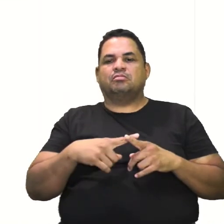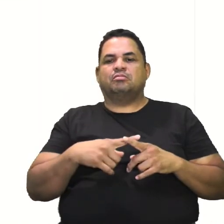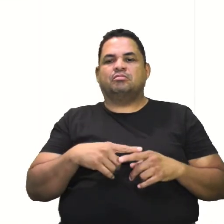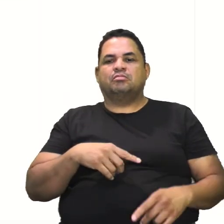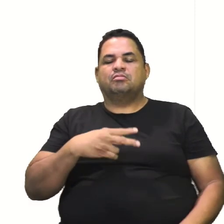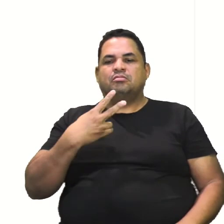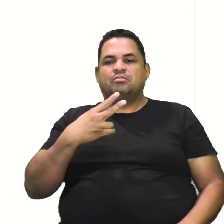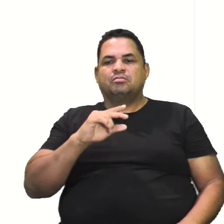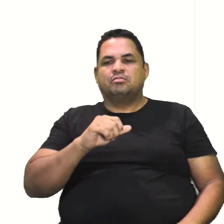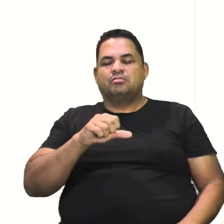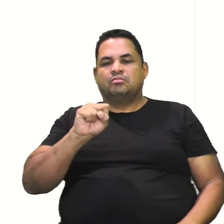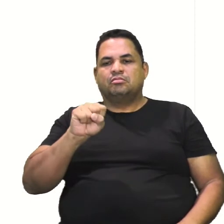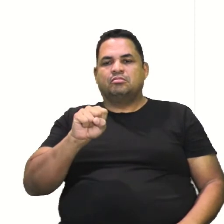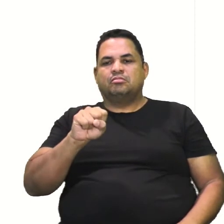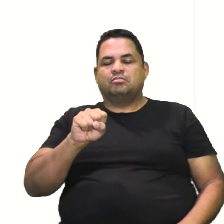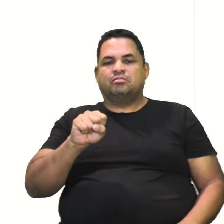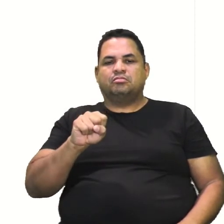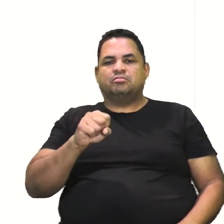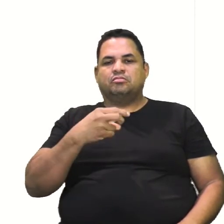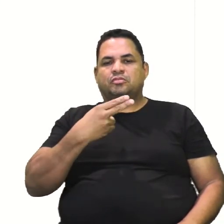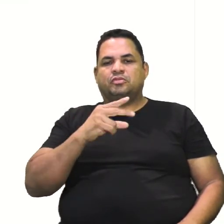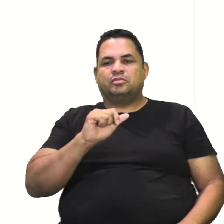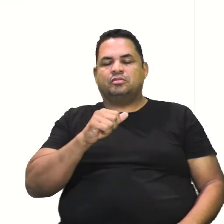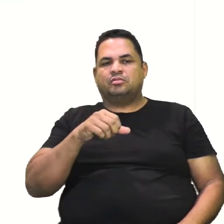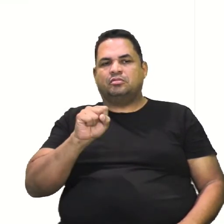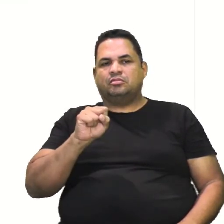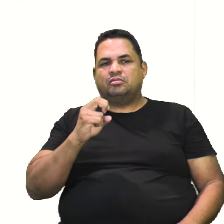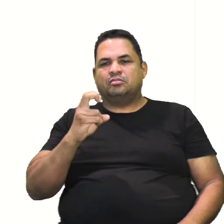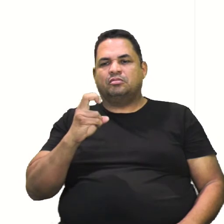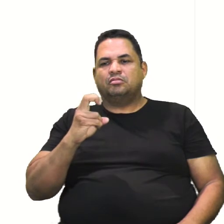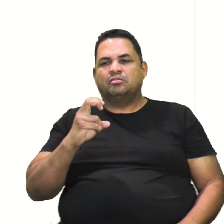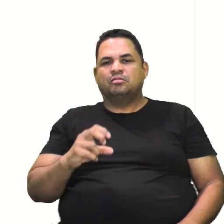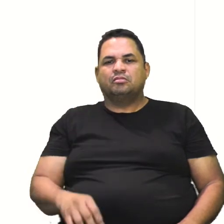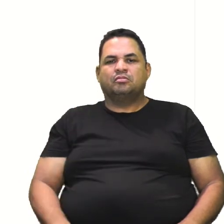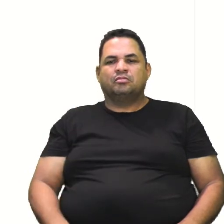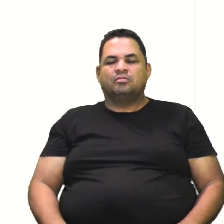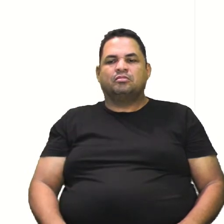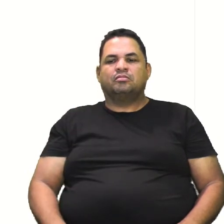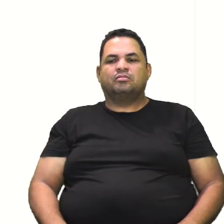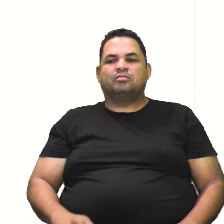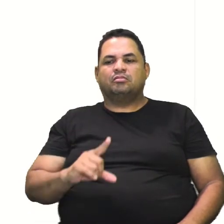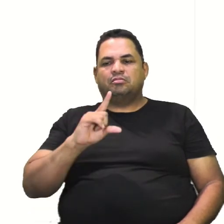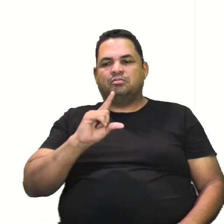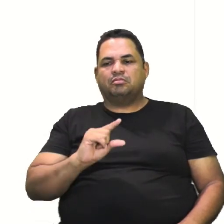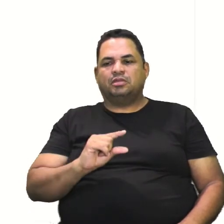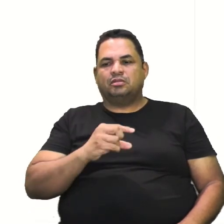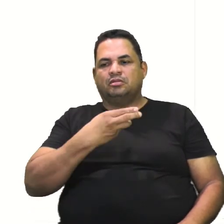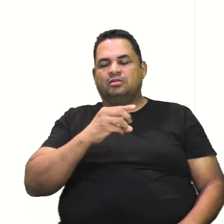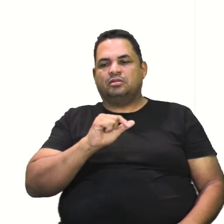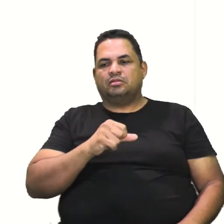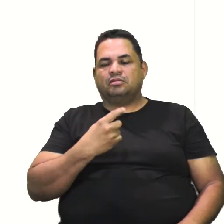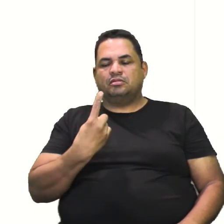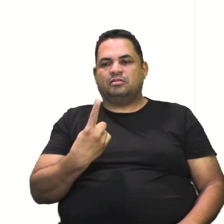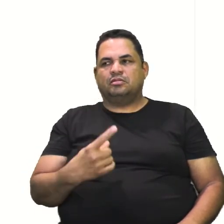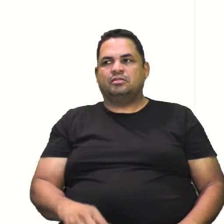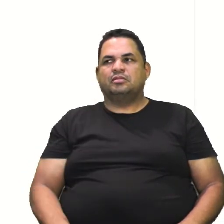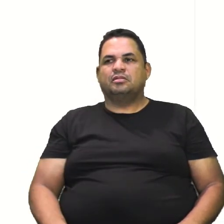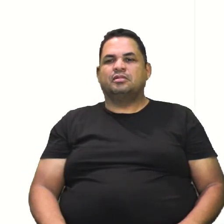quê? 2,8, né? 85, 2,8 é menor que